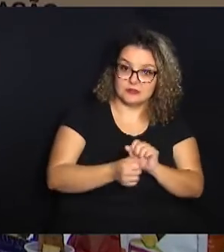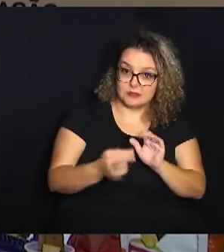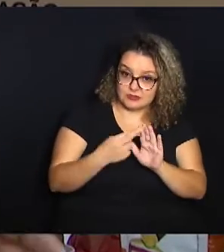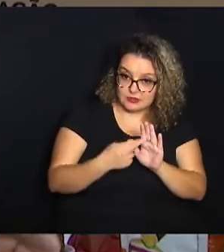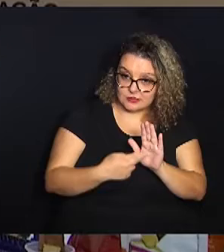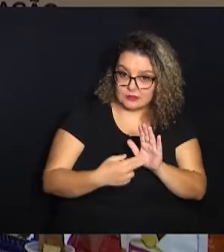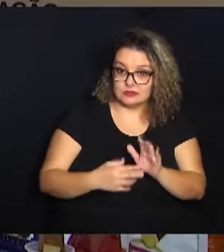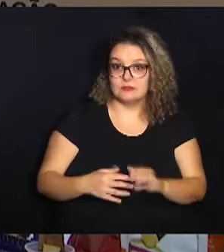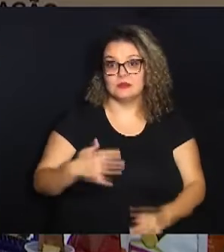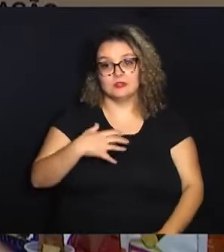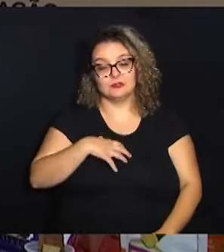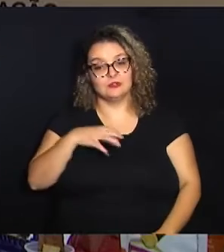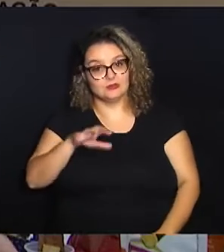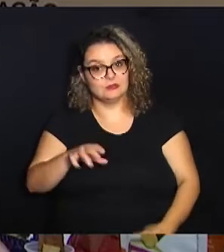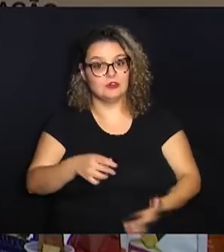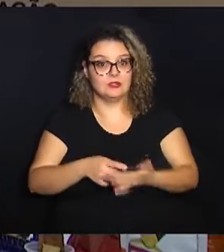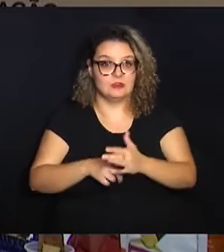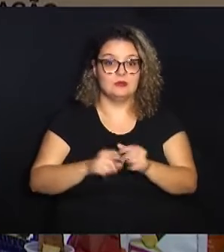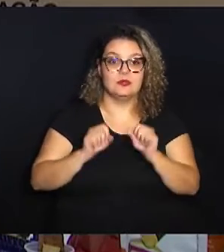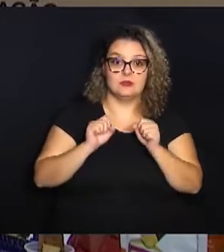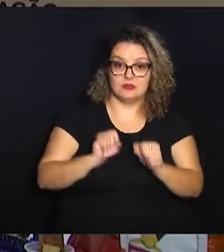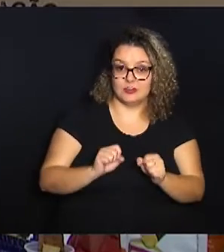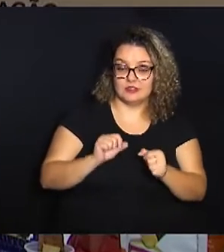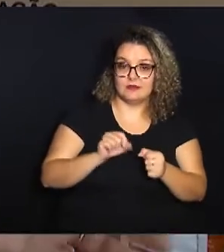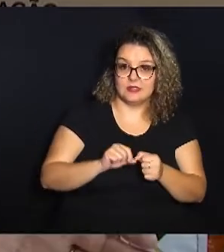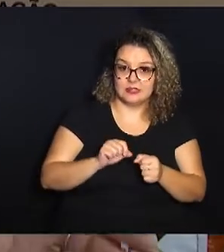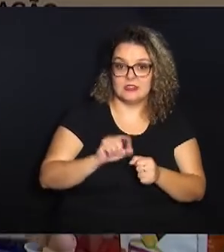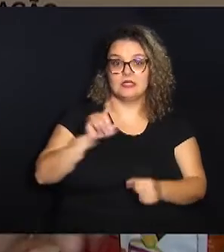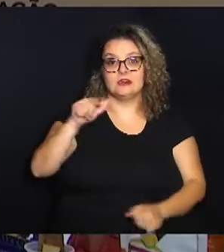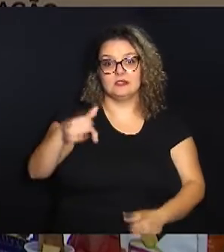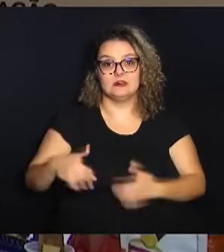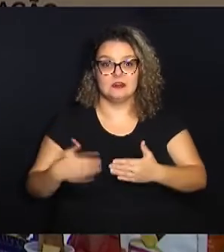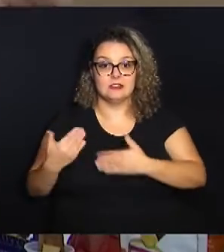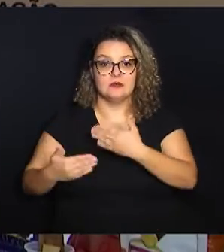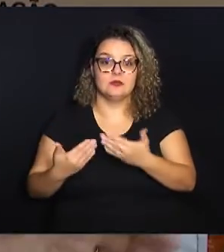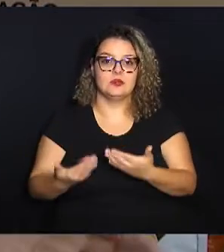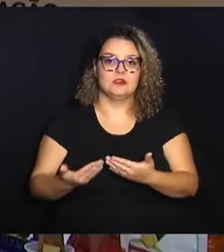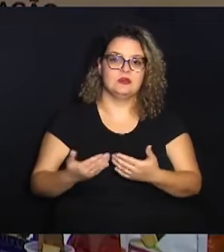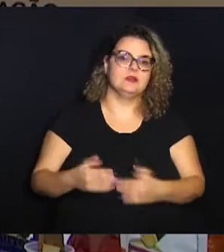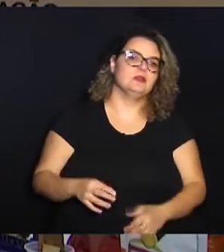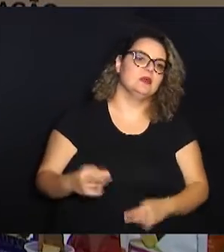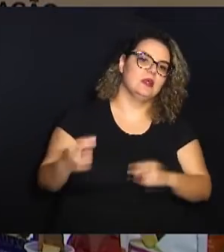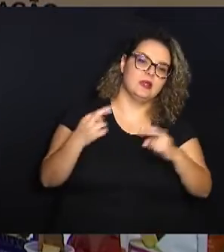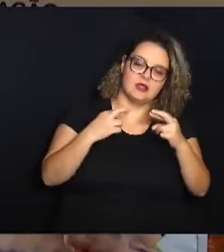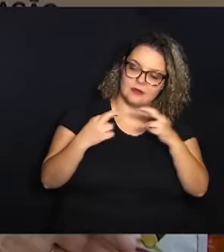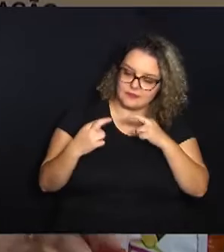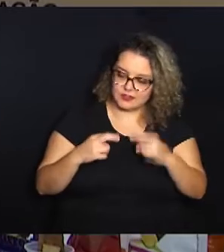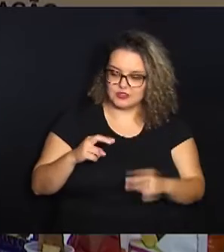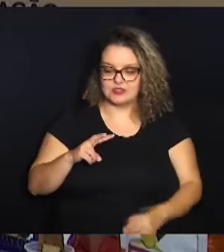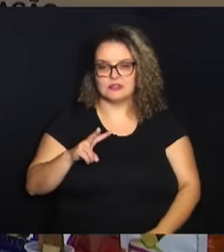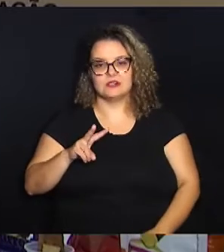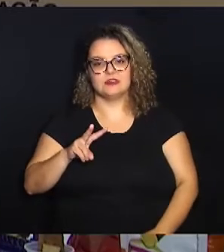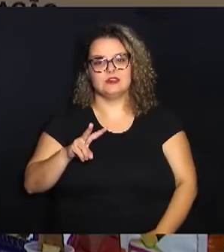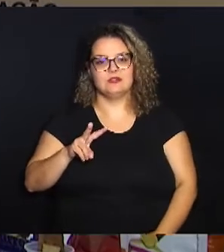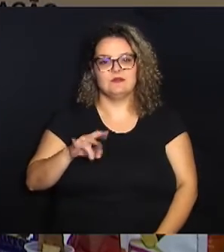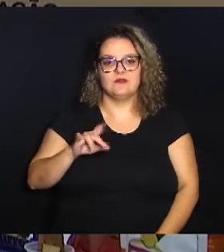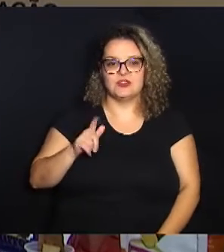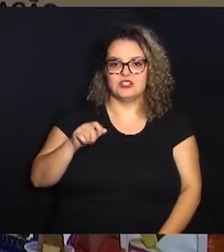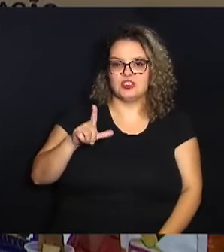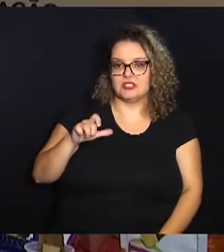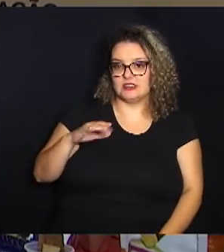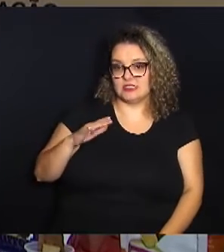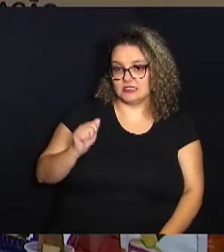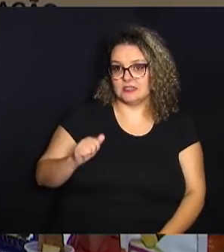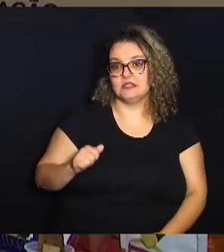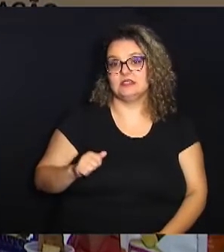para a condição da máquina para poder fazer. Depois, processo todo de abrir, vigilância sanitária, né? A gente estudou, a gente ia